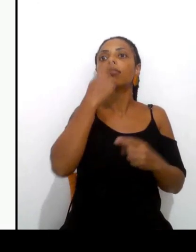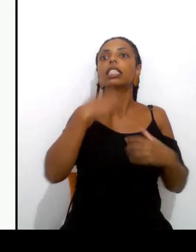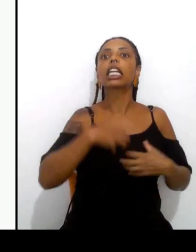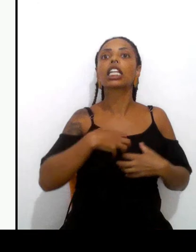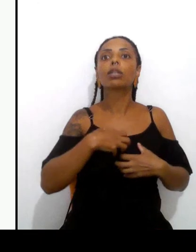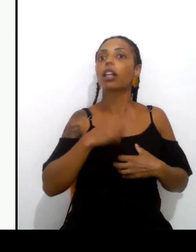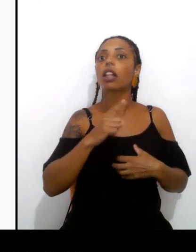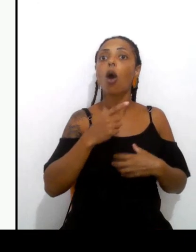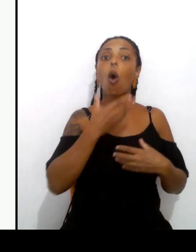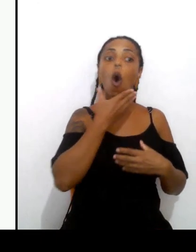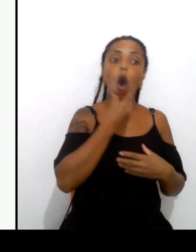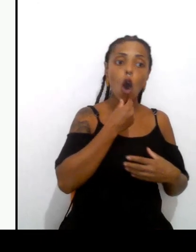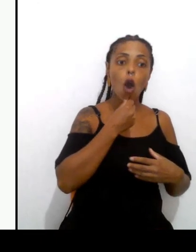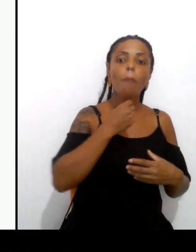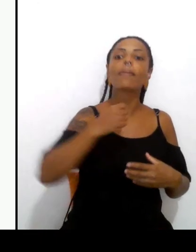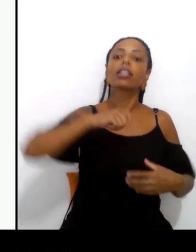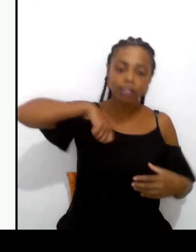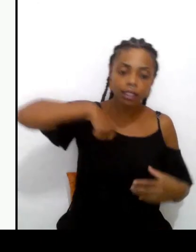como homem